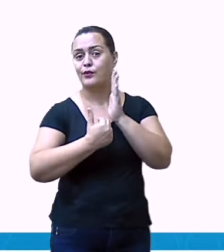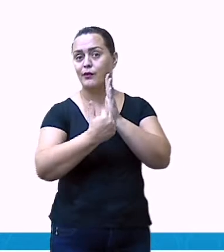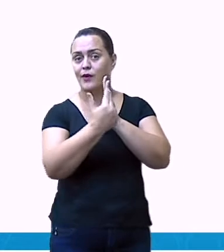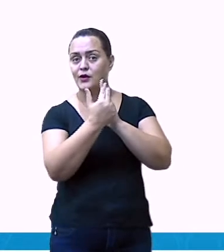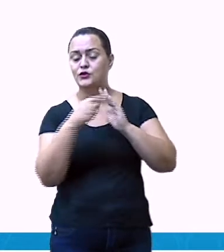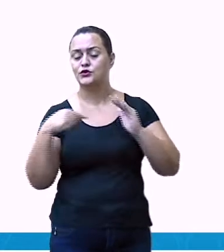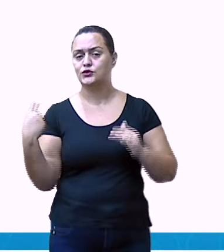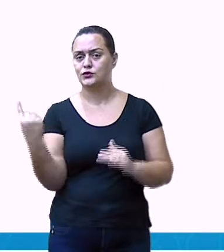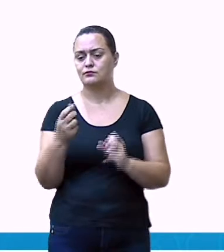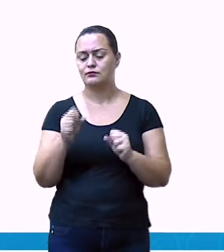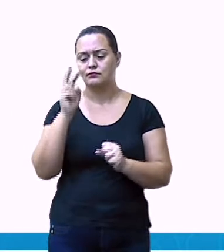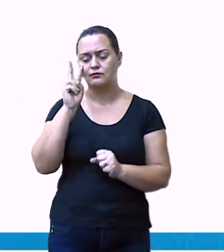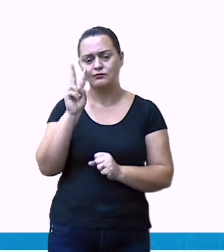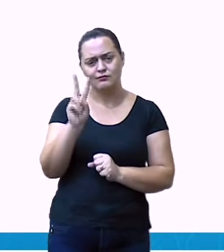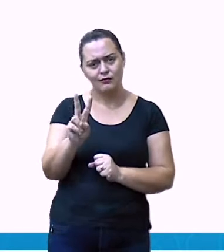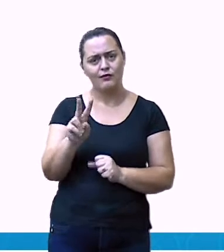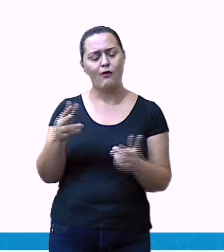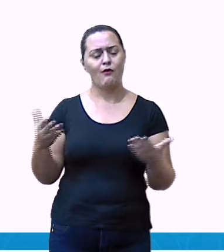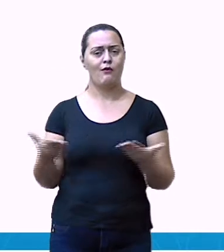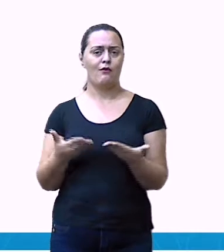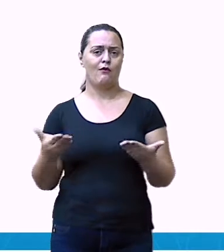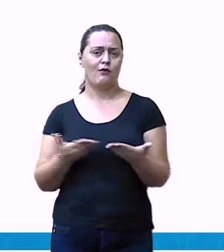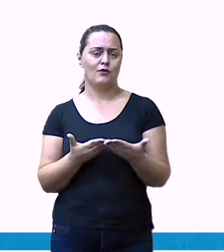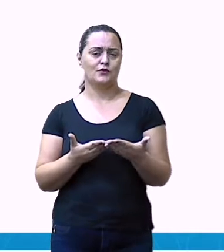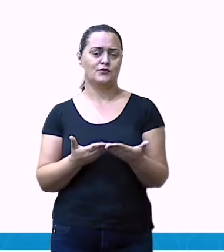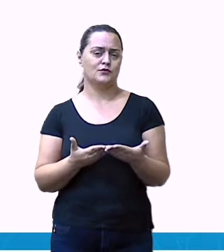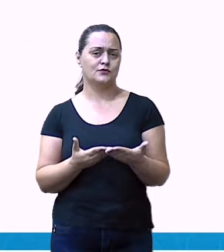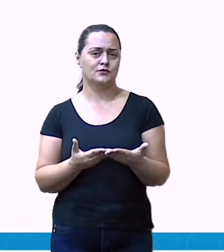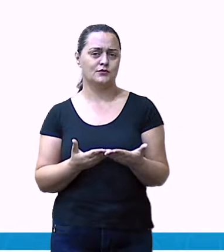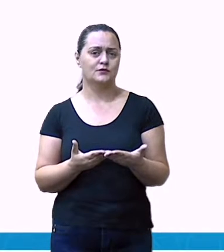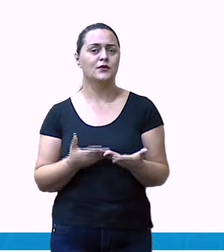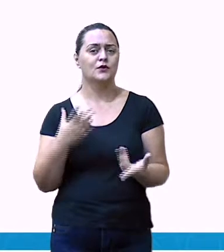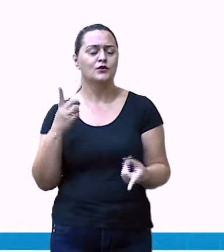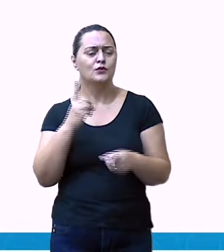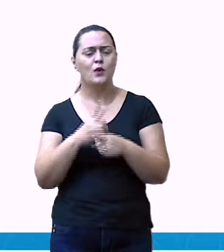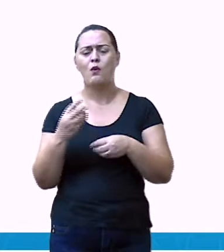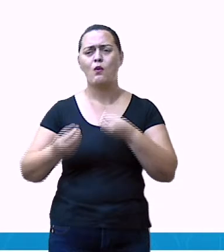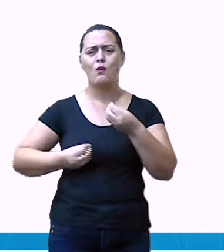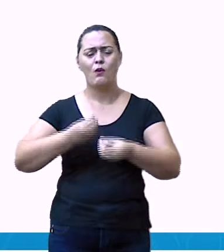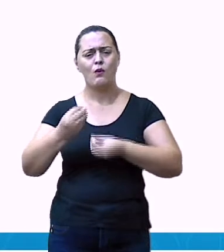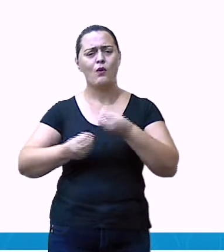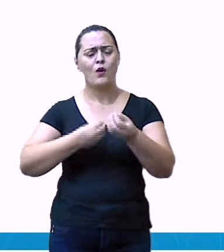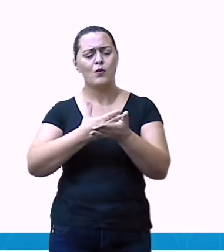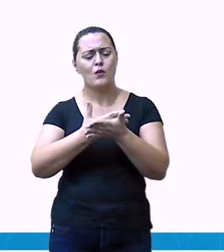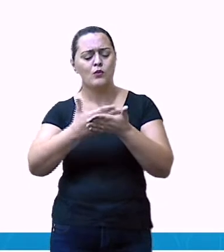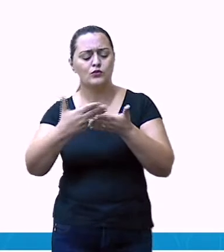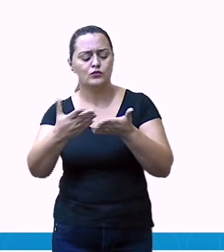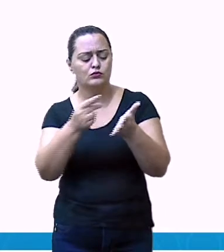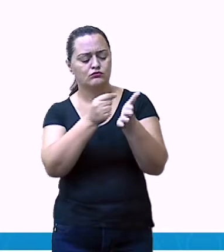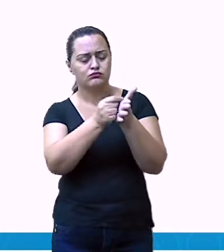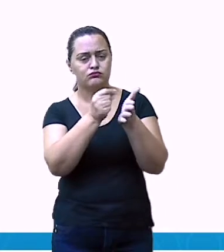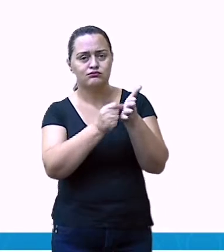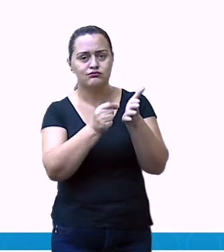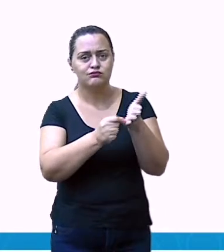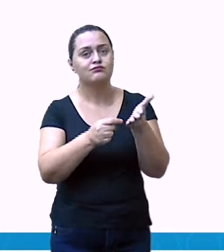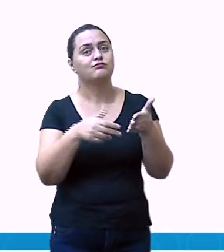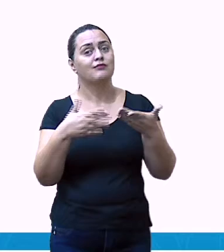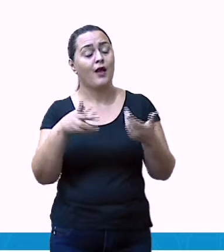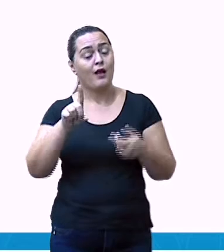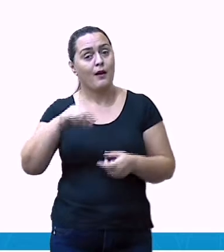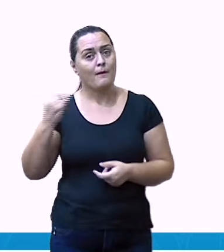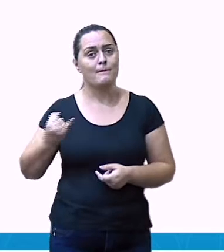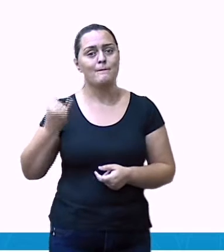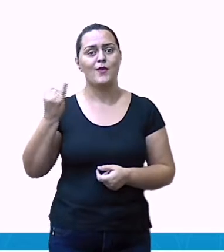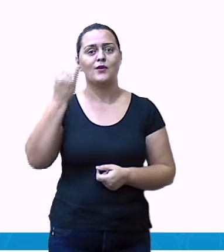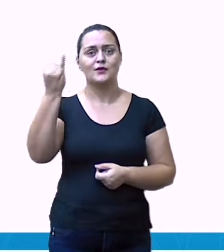até chegarmos na escrita que conhecemos hoje, de forma que todos conseguem compreender, cada um